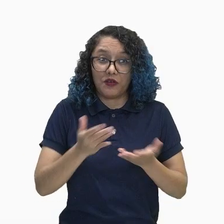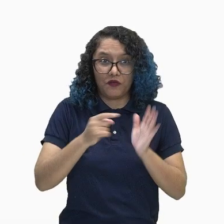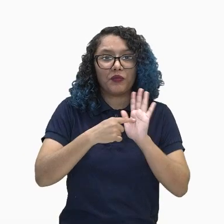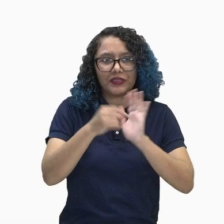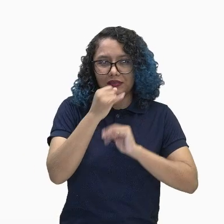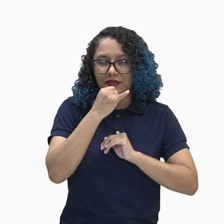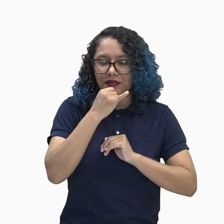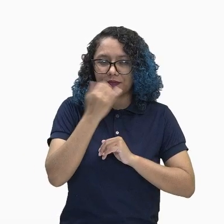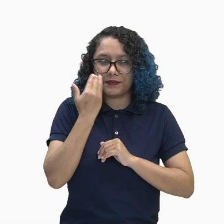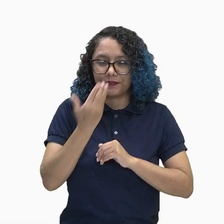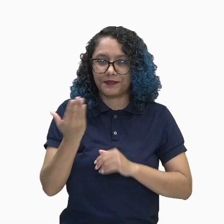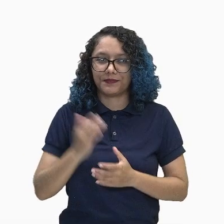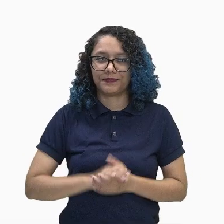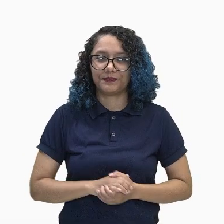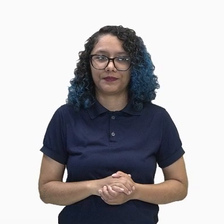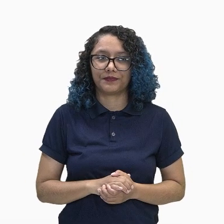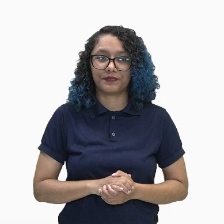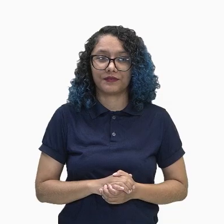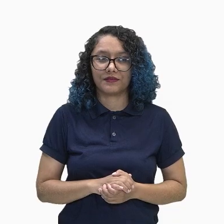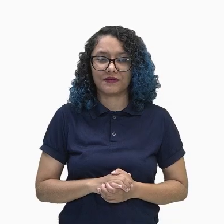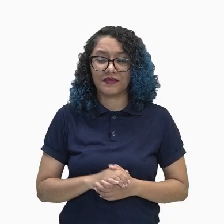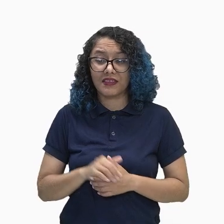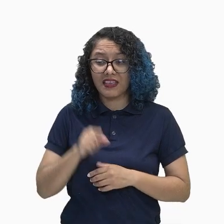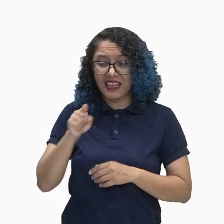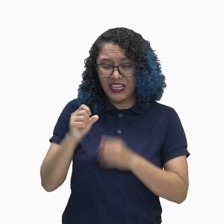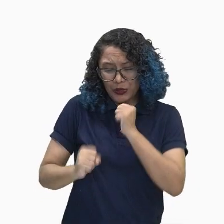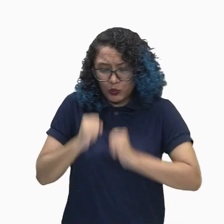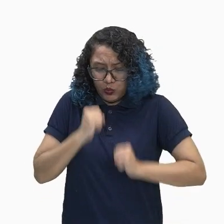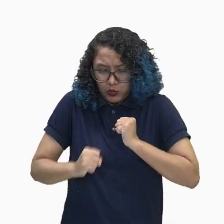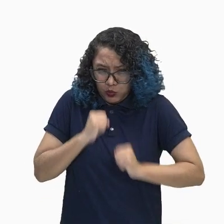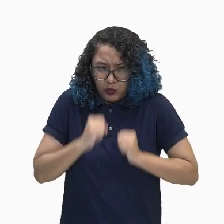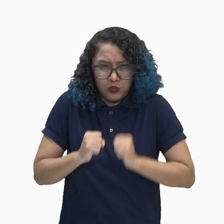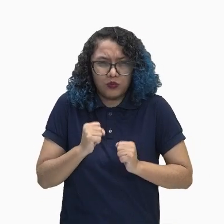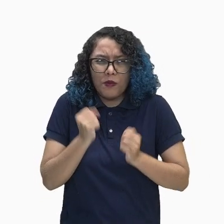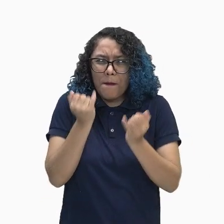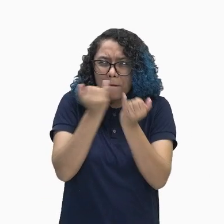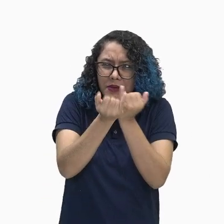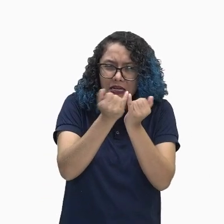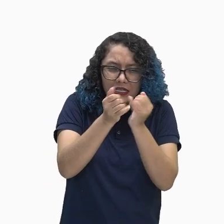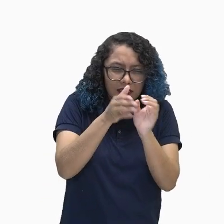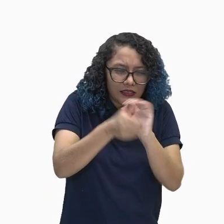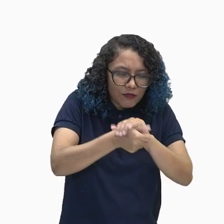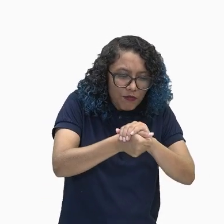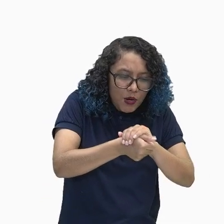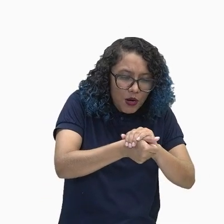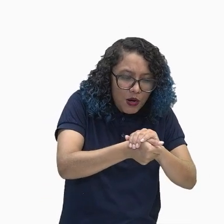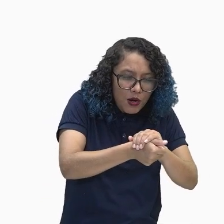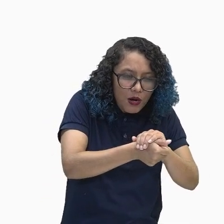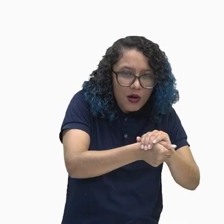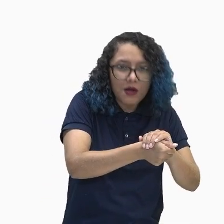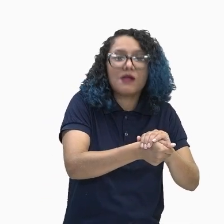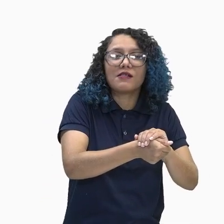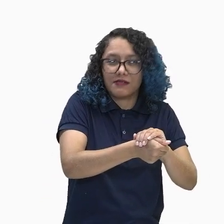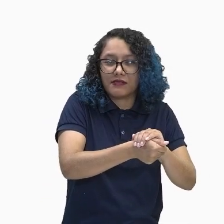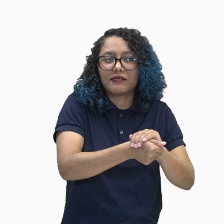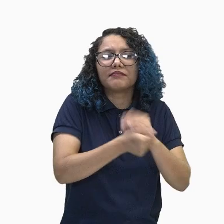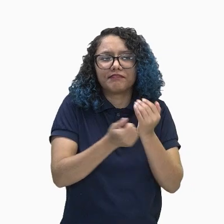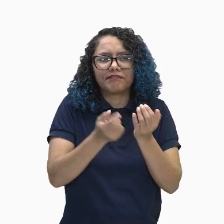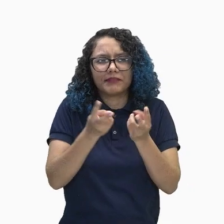exemplo. Ele correu tão rápido quanto uma tartaruga. Então, observe que a expressão tão